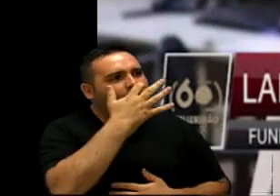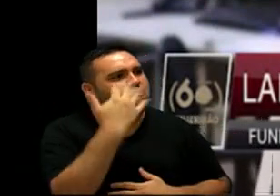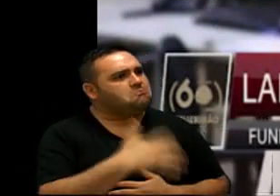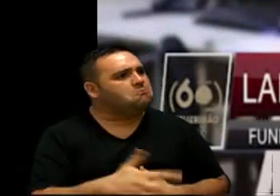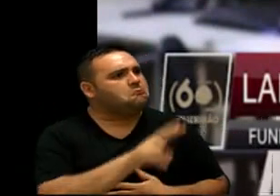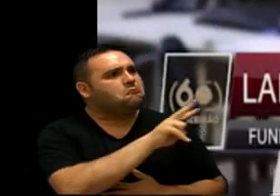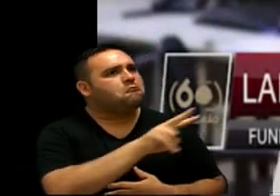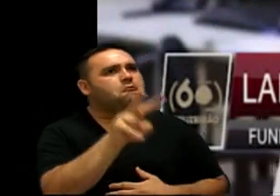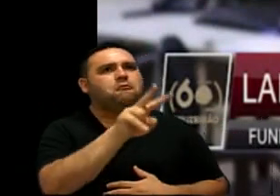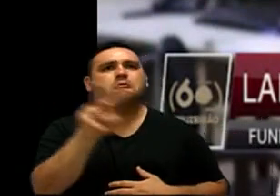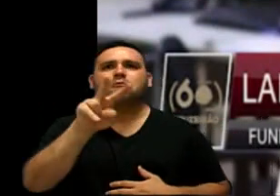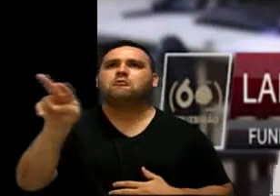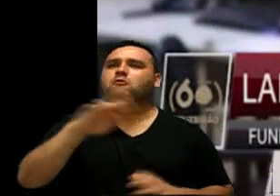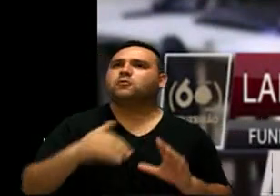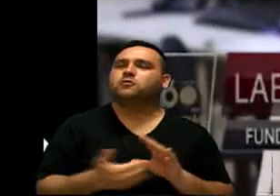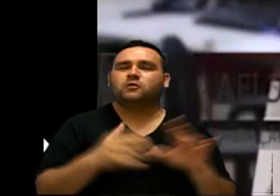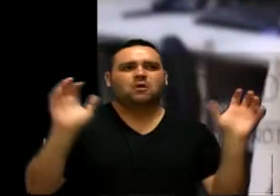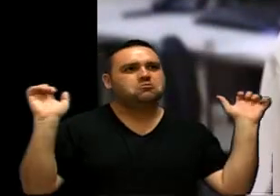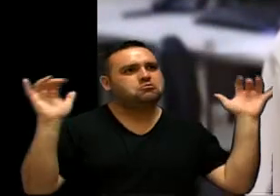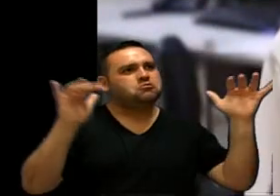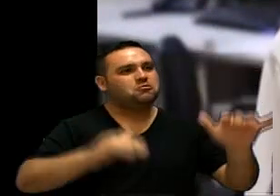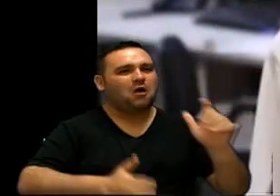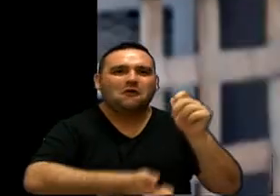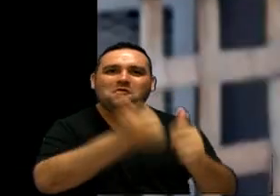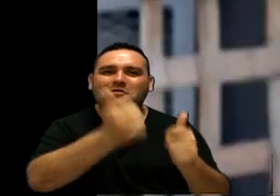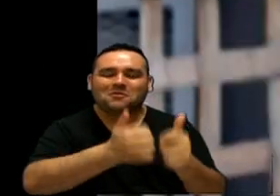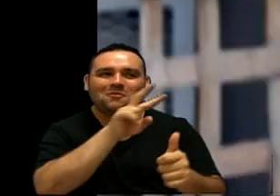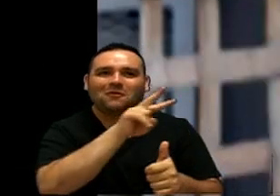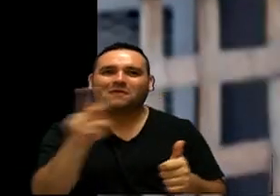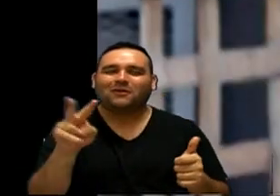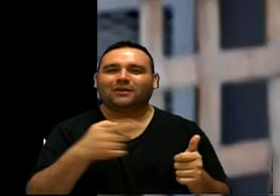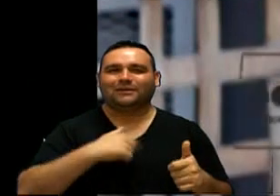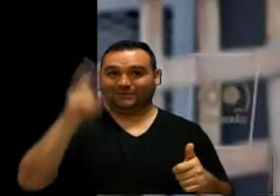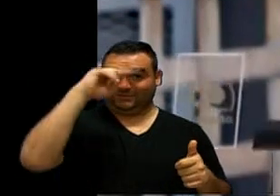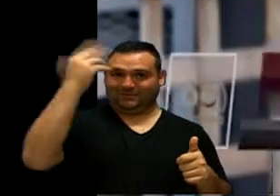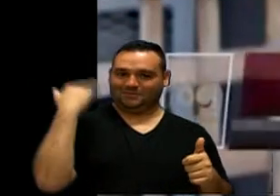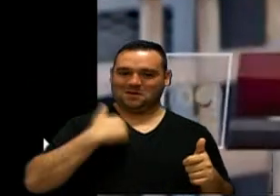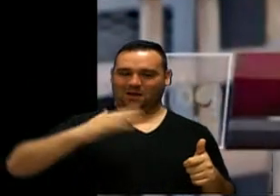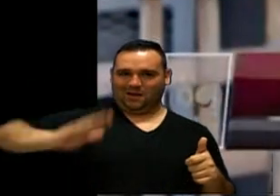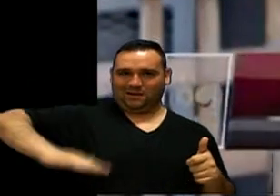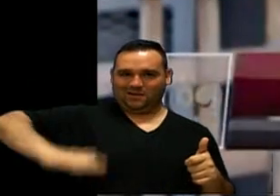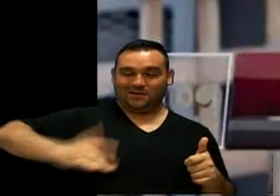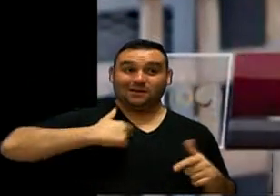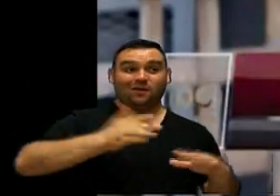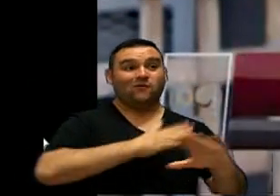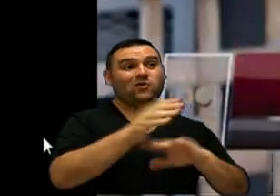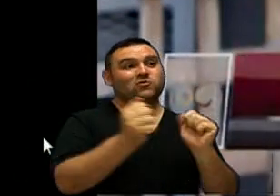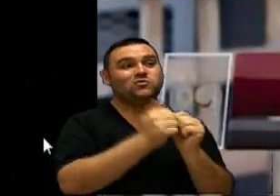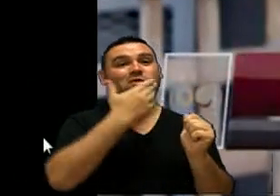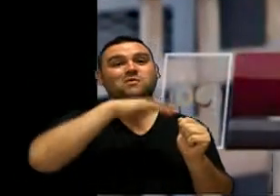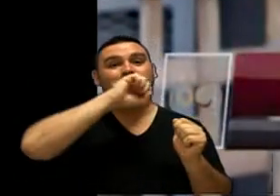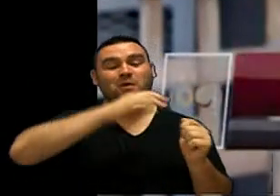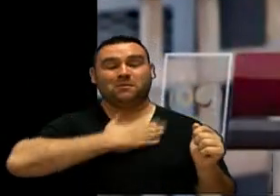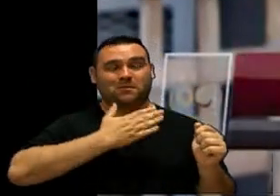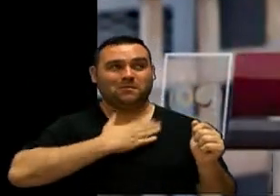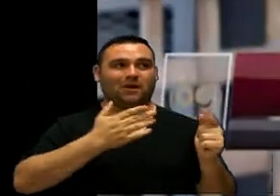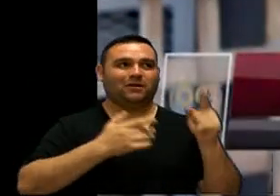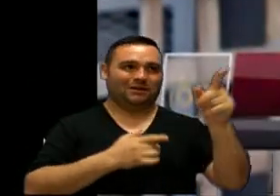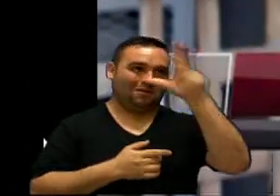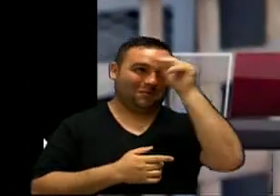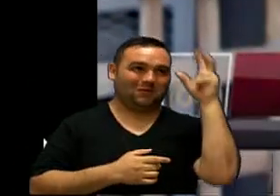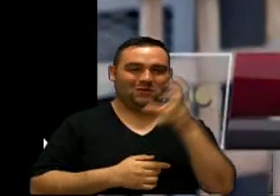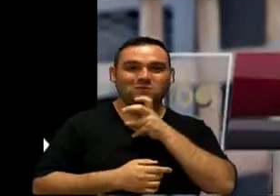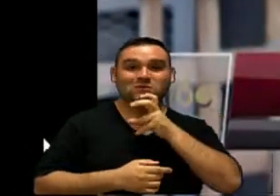de ver que a cidade inteira ia assistir o jogo do Cruzeirão. Eu me lembro, quando pequeno, eu ia junto com meu pai quando prefeito